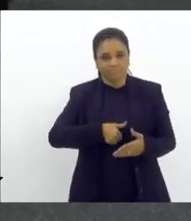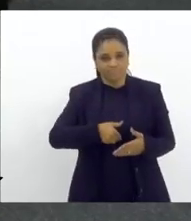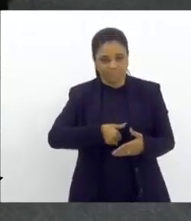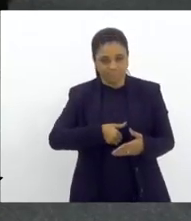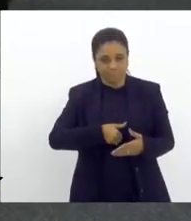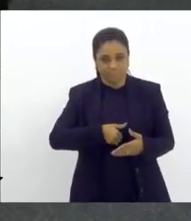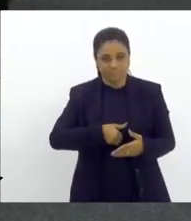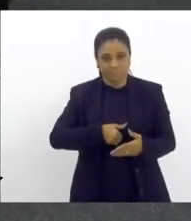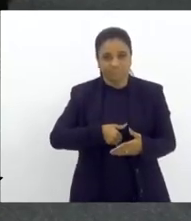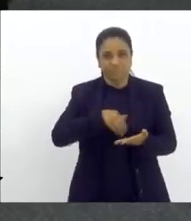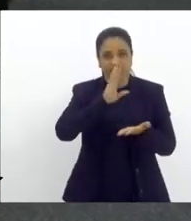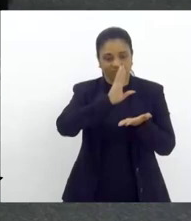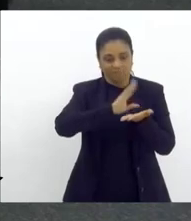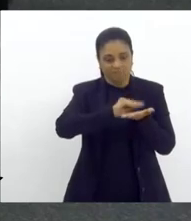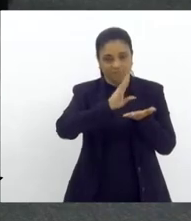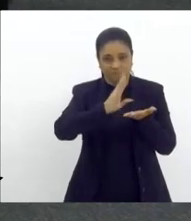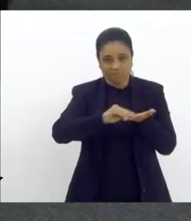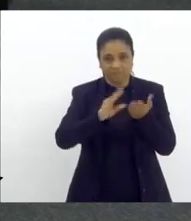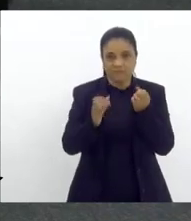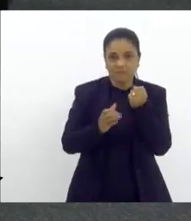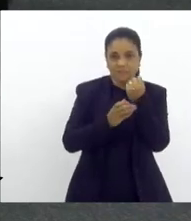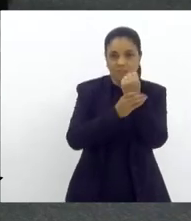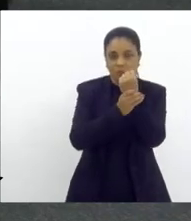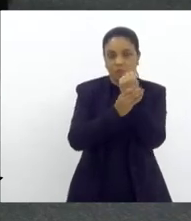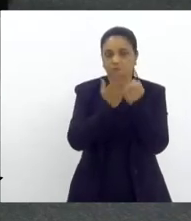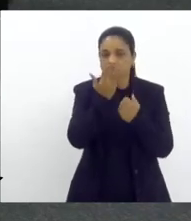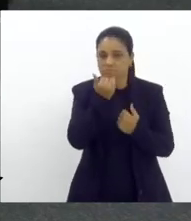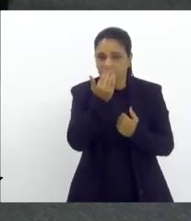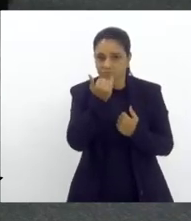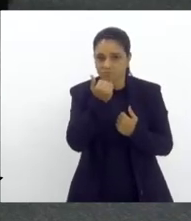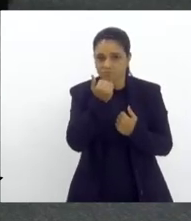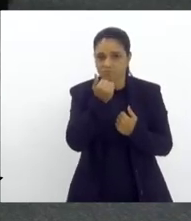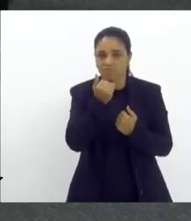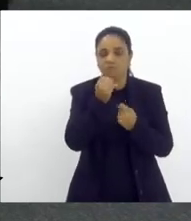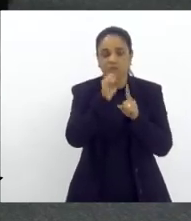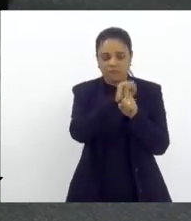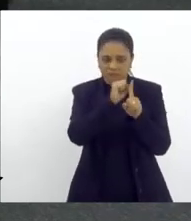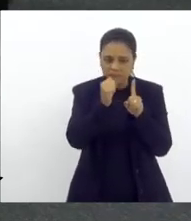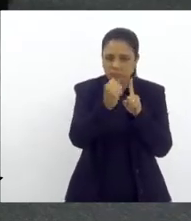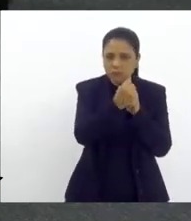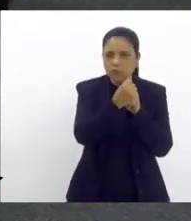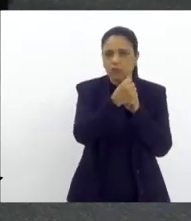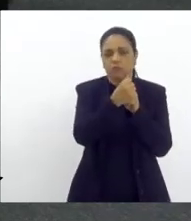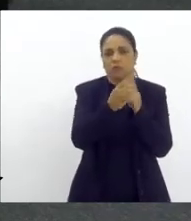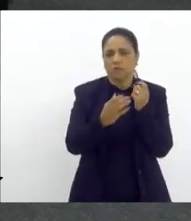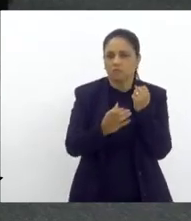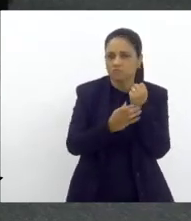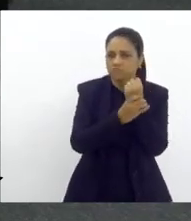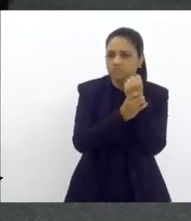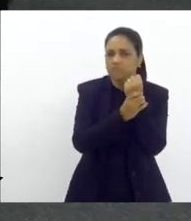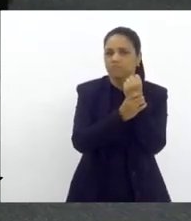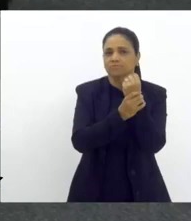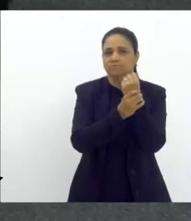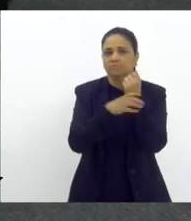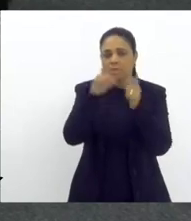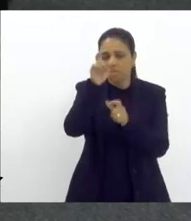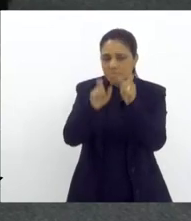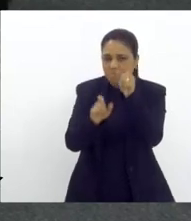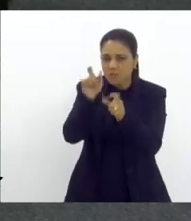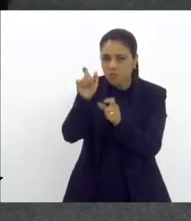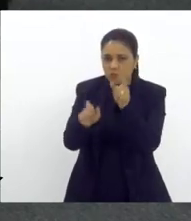da segurança alimentar da Seguridade Social das pessoas é